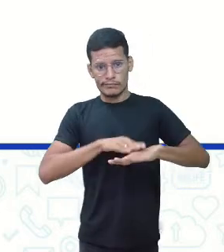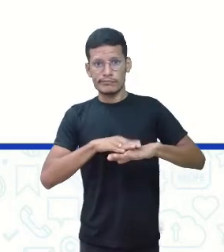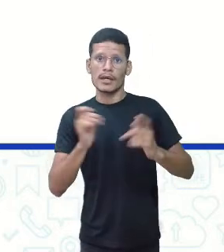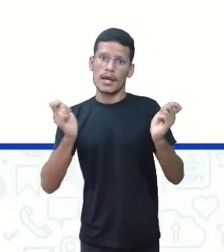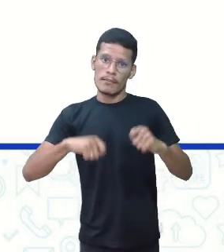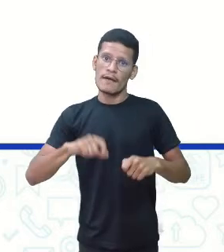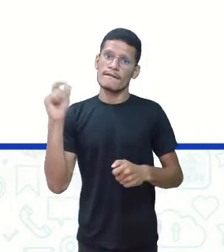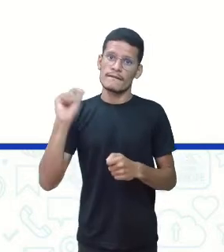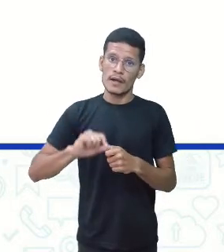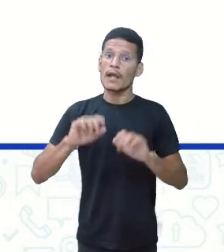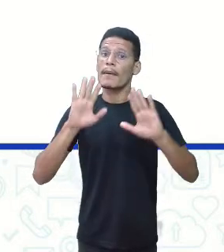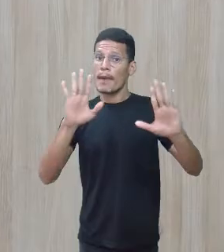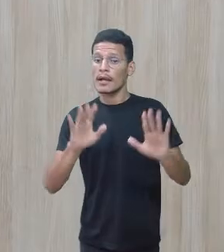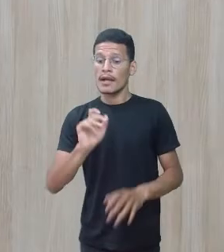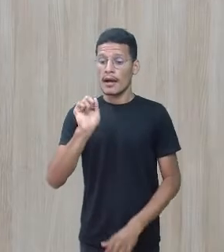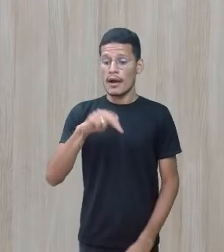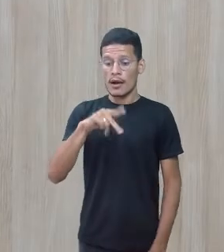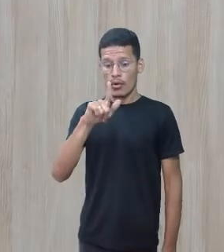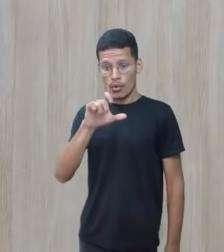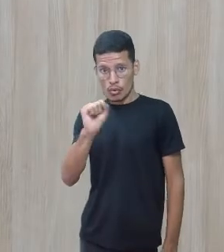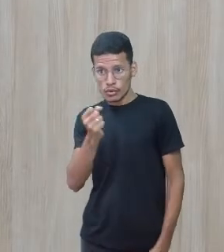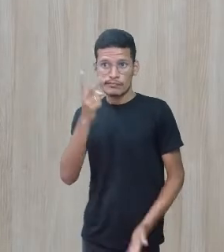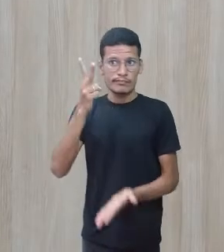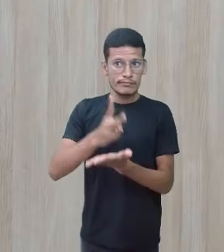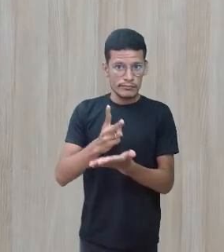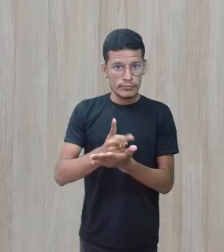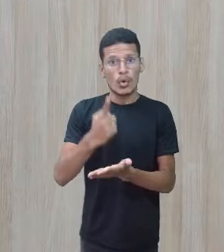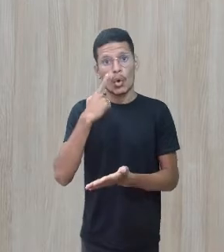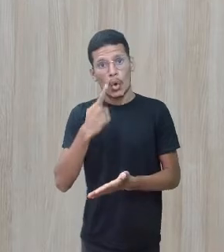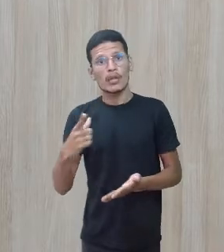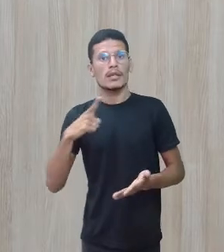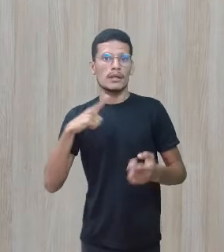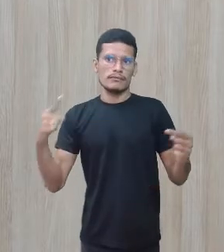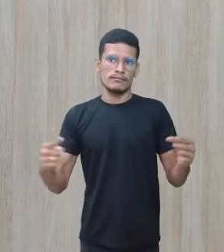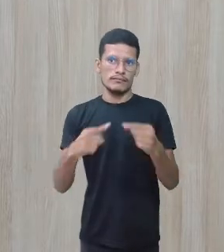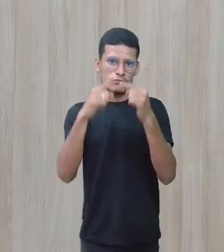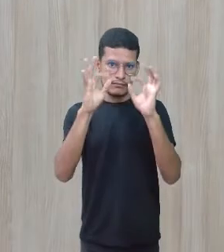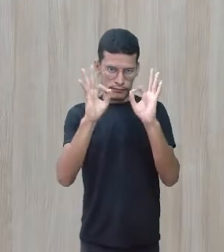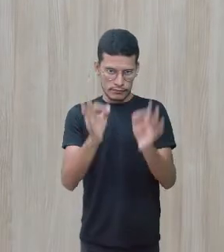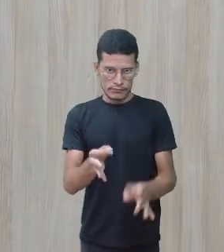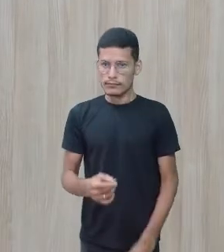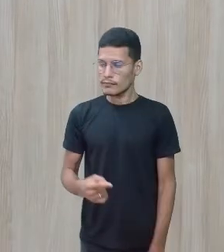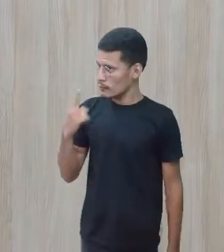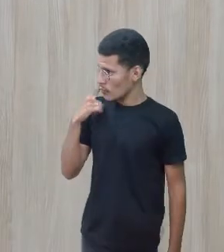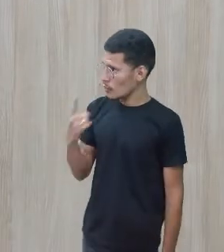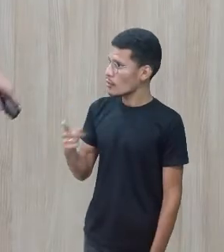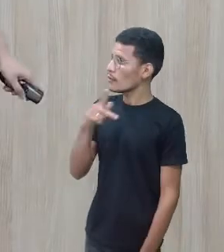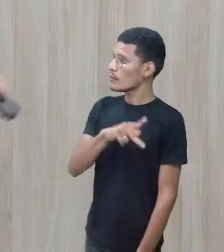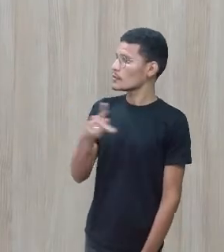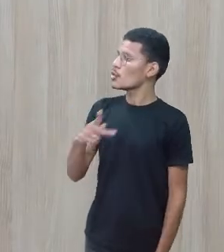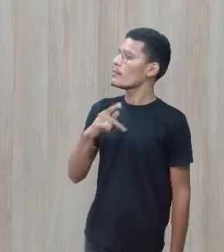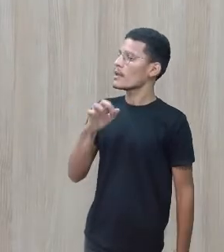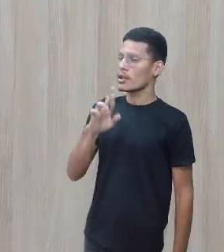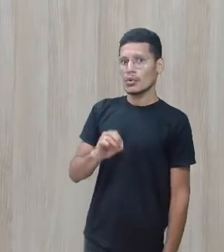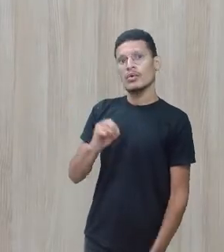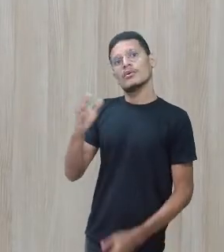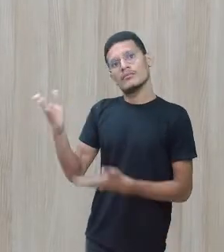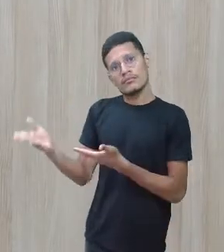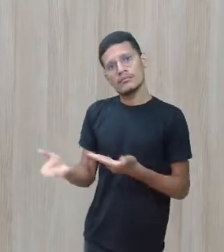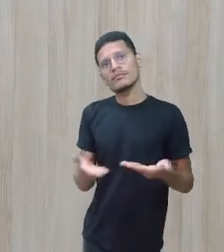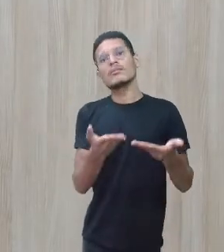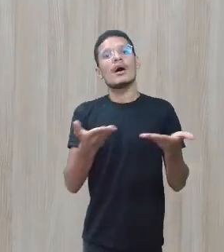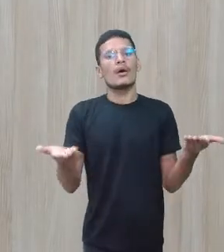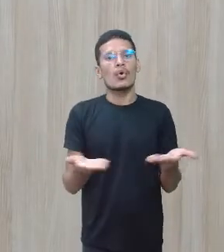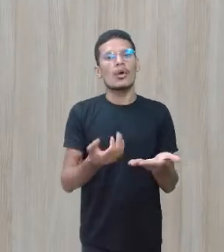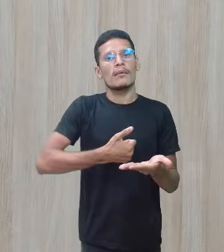Desde que os ângulos sejam mantidos, a gente vai ter essa figura semelhante, tá certo? Professor Pedro, suas considerações até